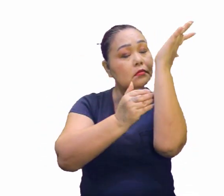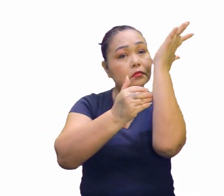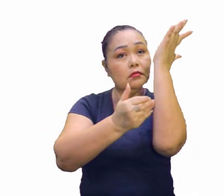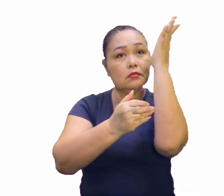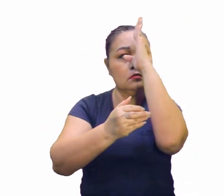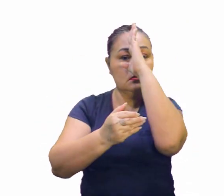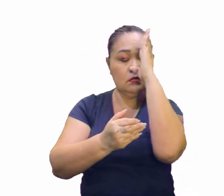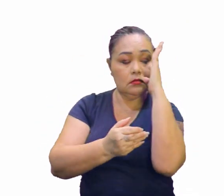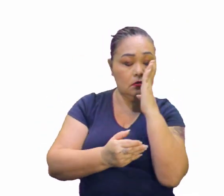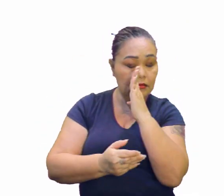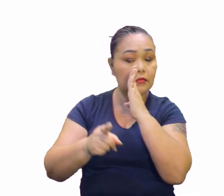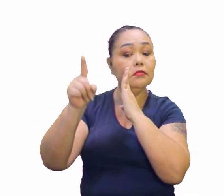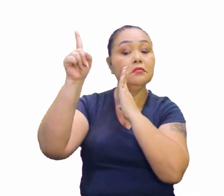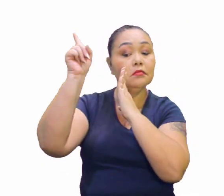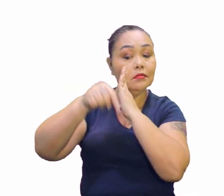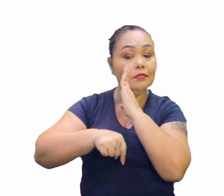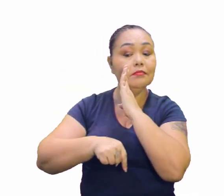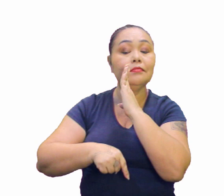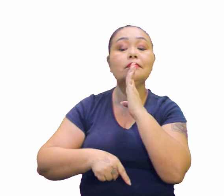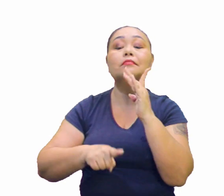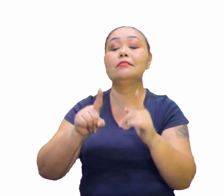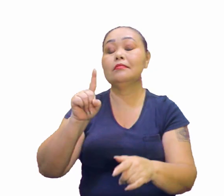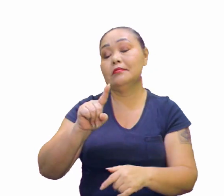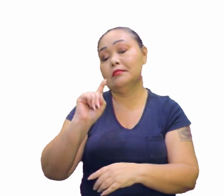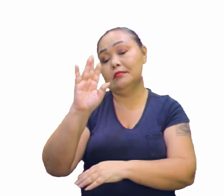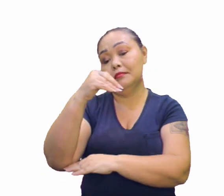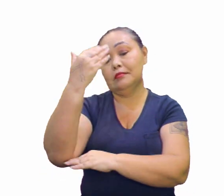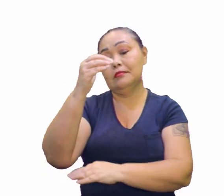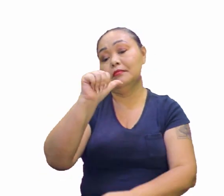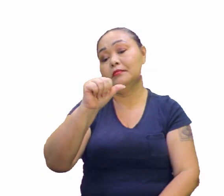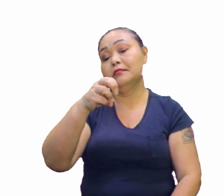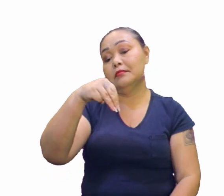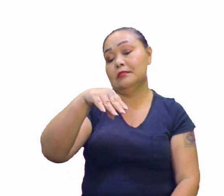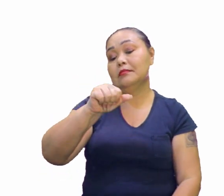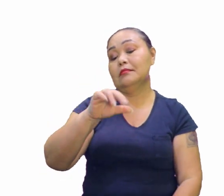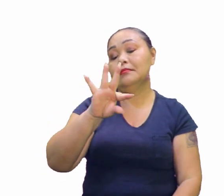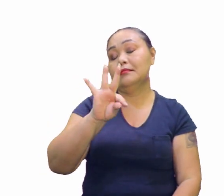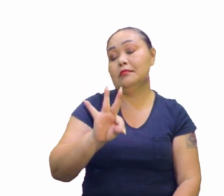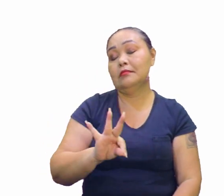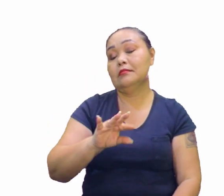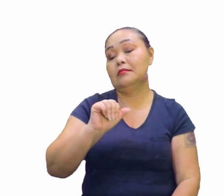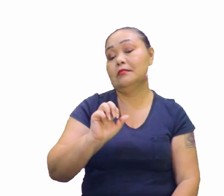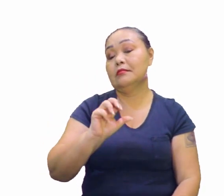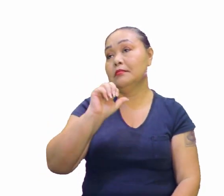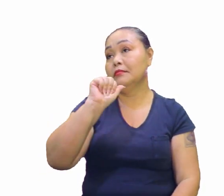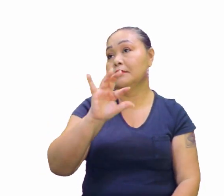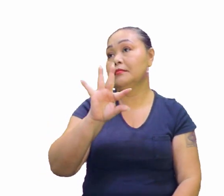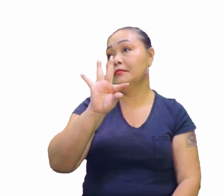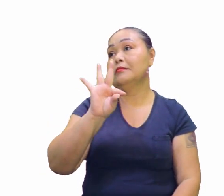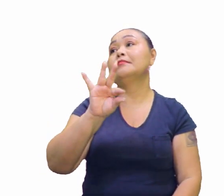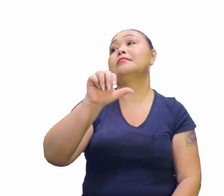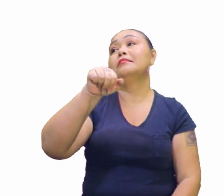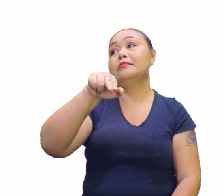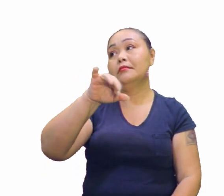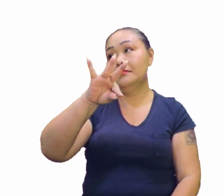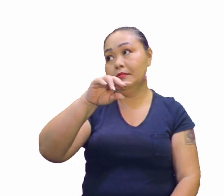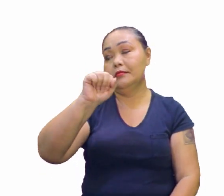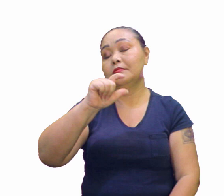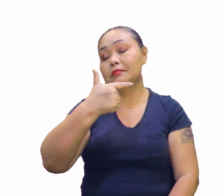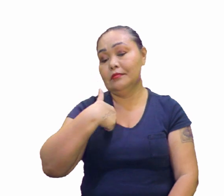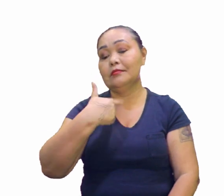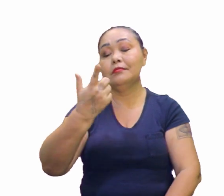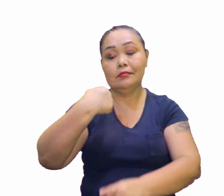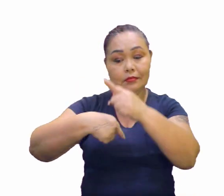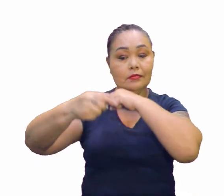pau-brasil. Foi na Mata Atlântica, ok? Ah, professor, então quer dizer que começou na Mata Atlântica a devastação